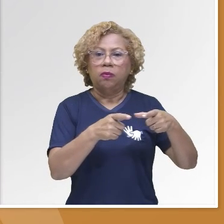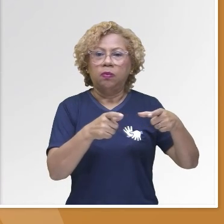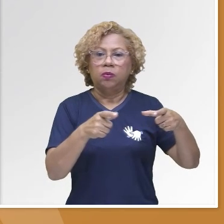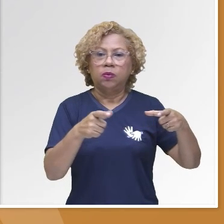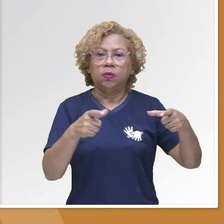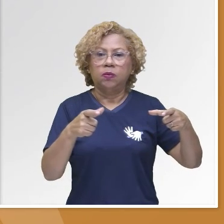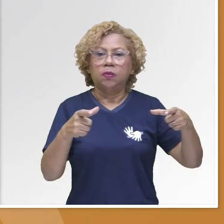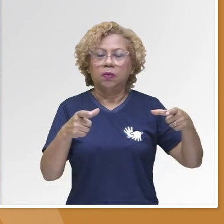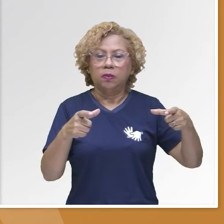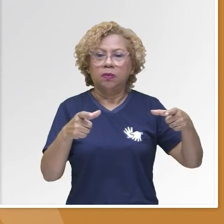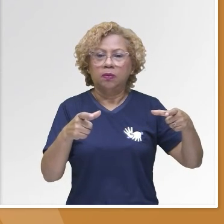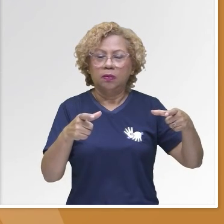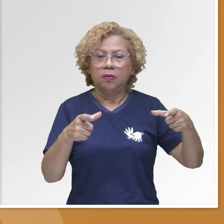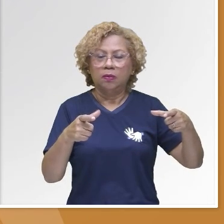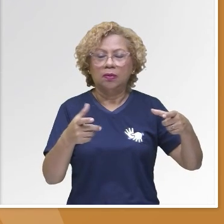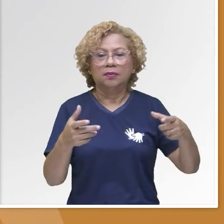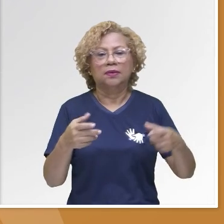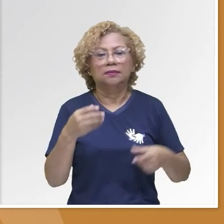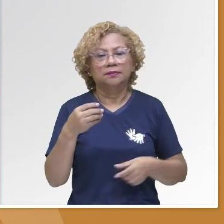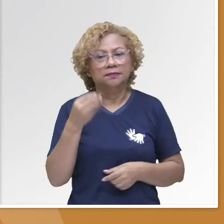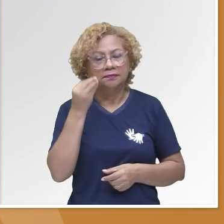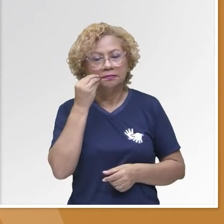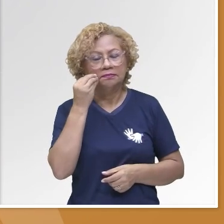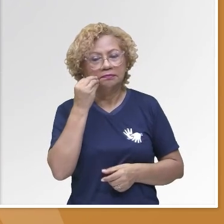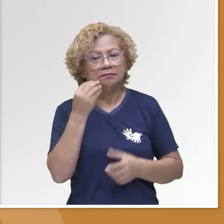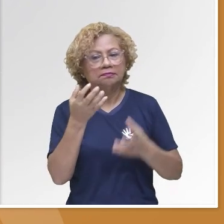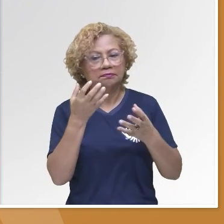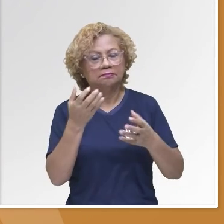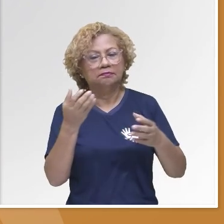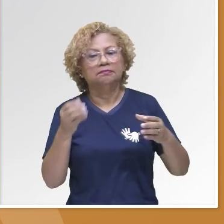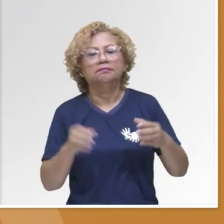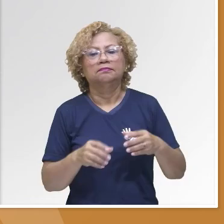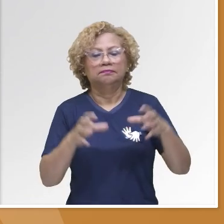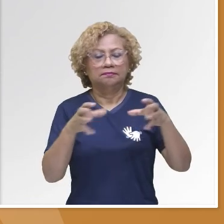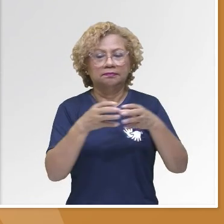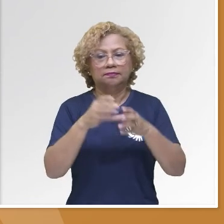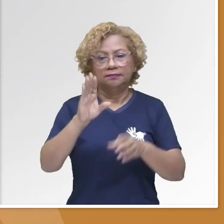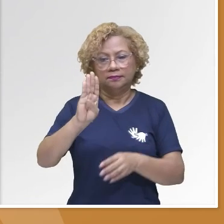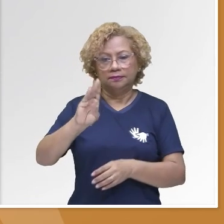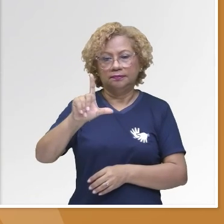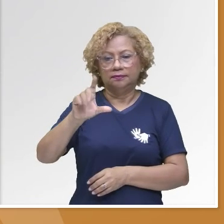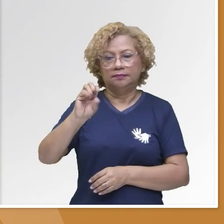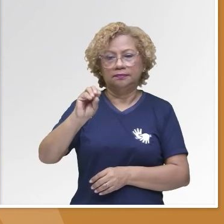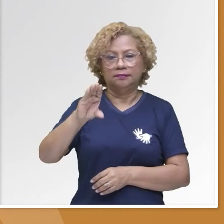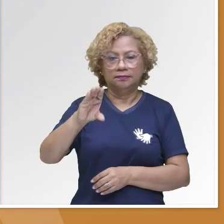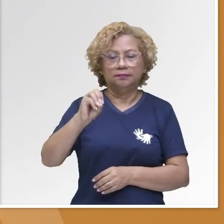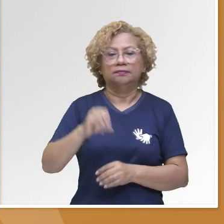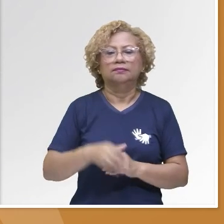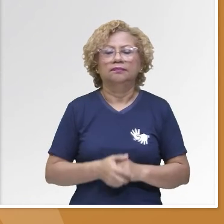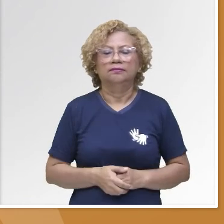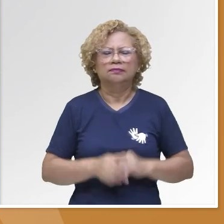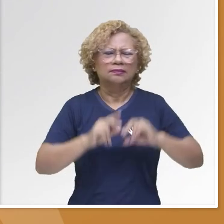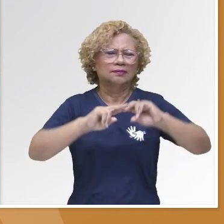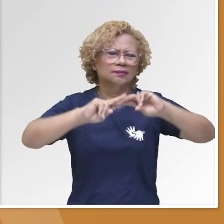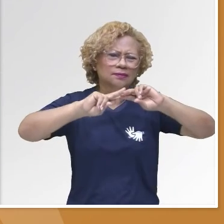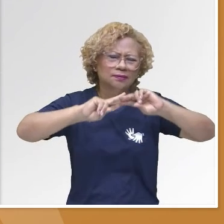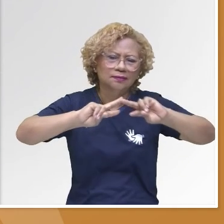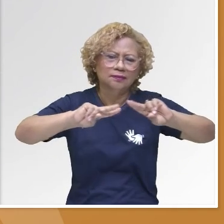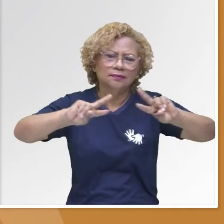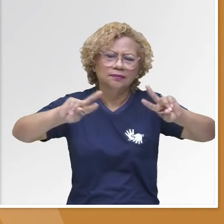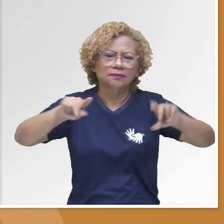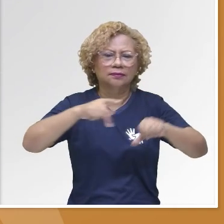países começam a se inserir, tá? Como quem? A Áustria, a Finlândia, a Suécia